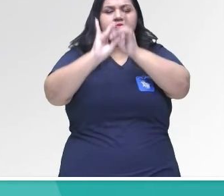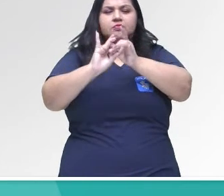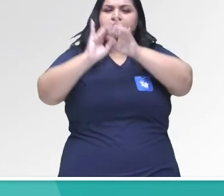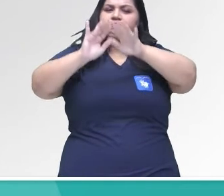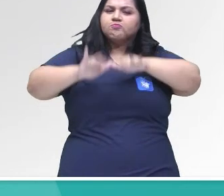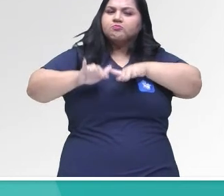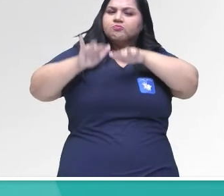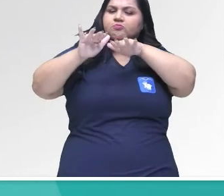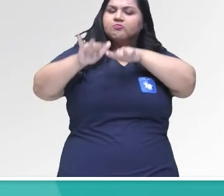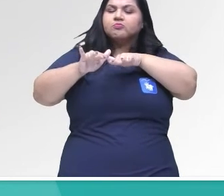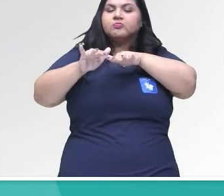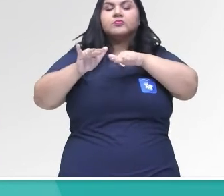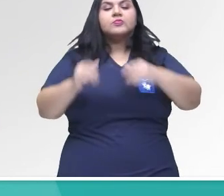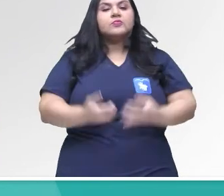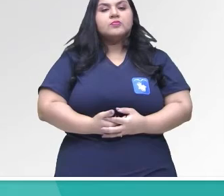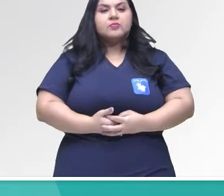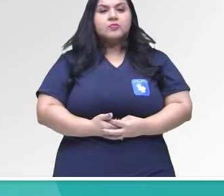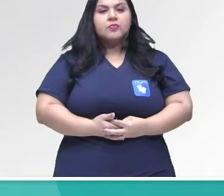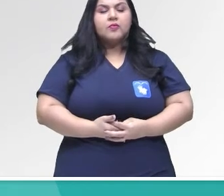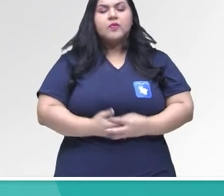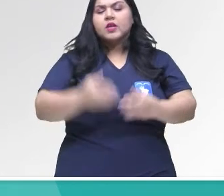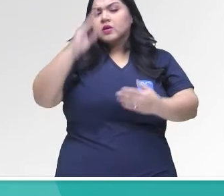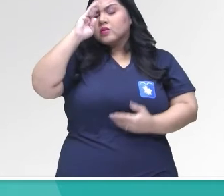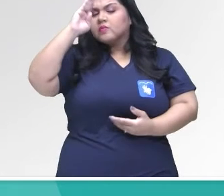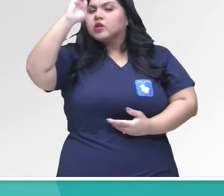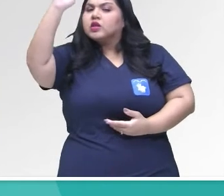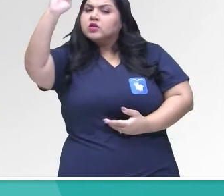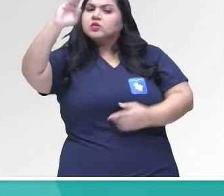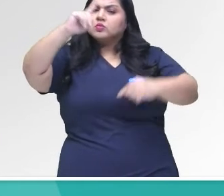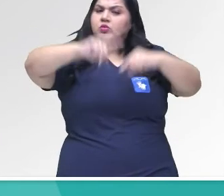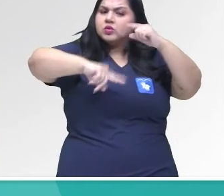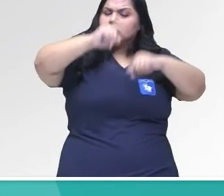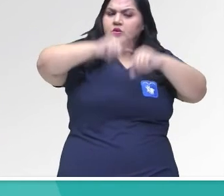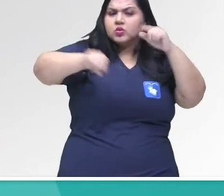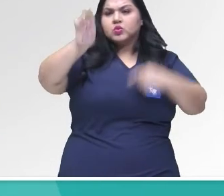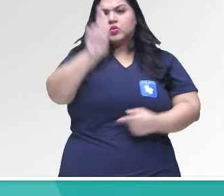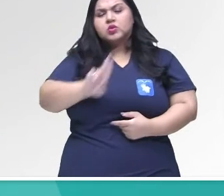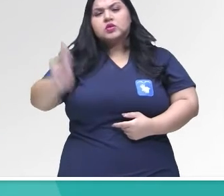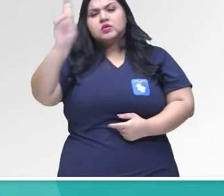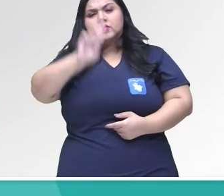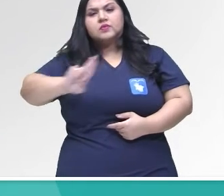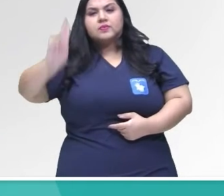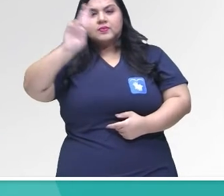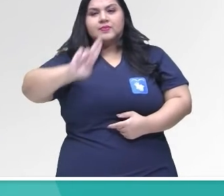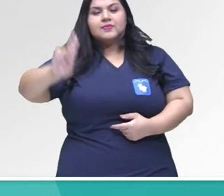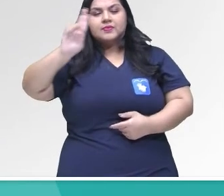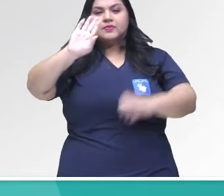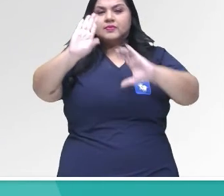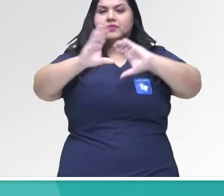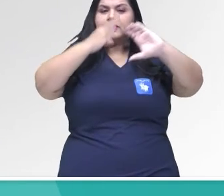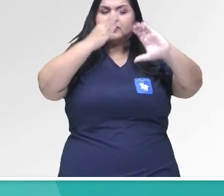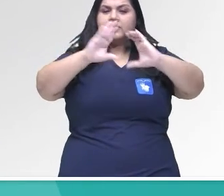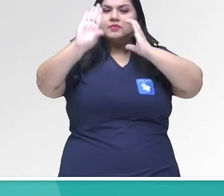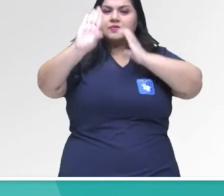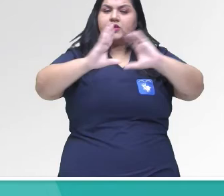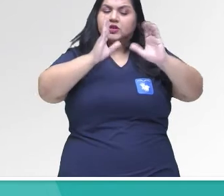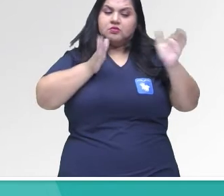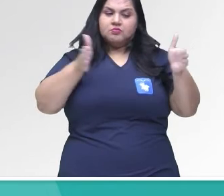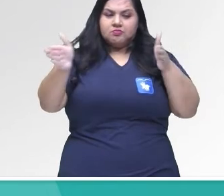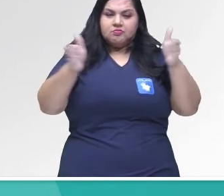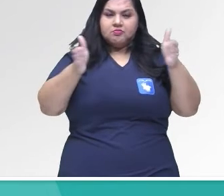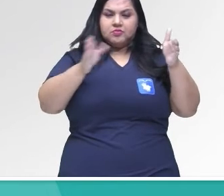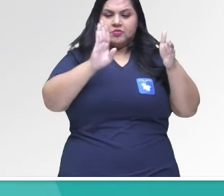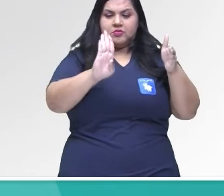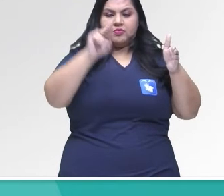ritmo. Então, os principais instrumentos utilizados pelos cantores desse período da